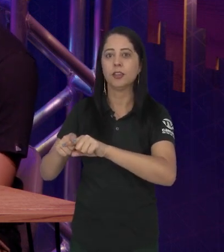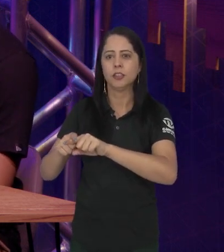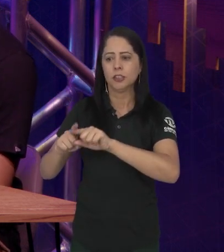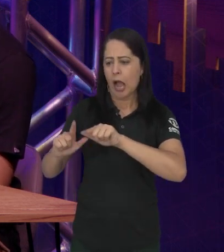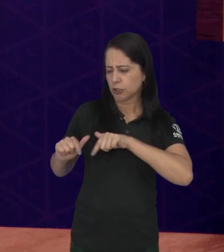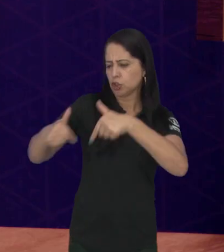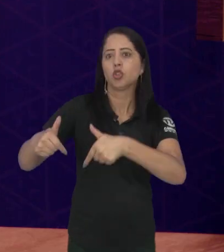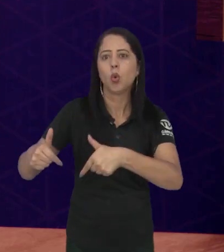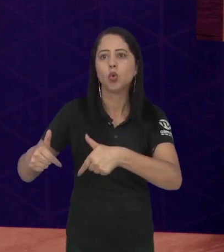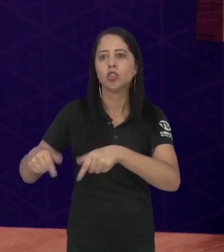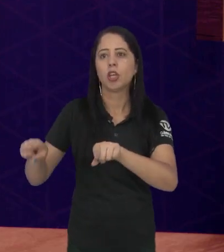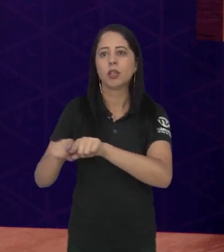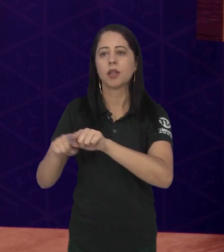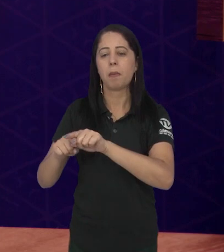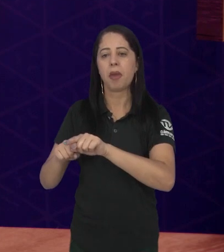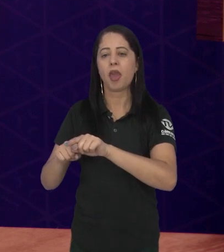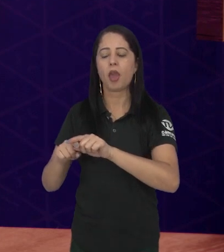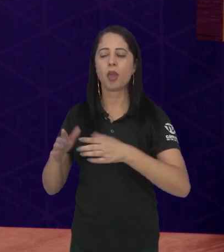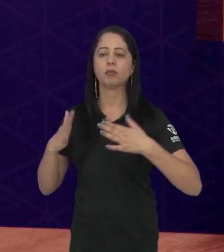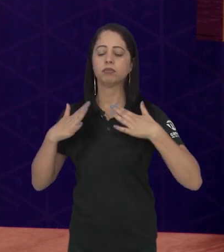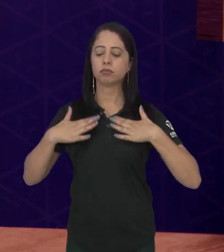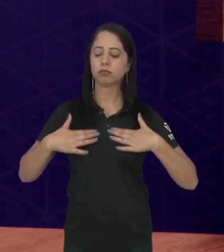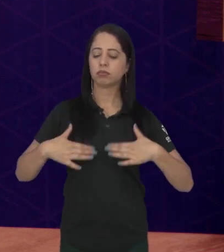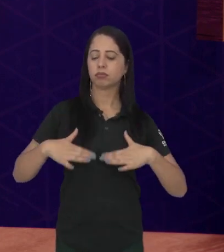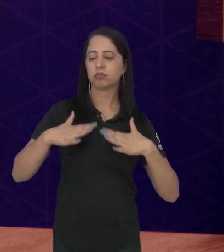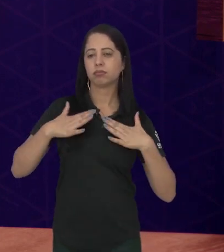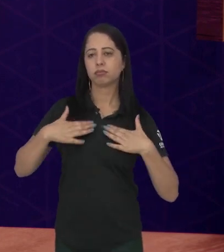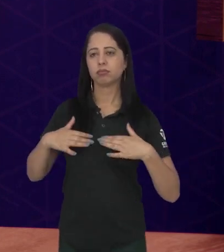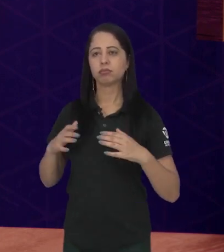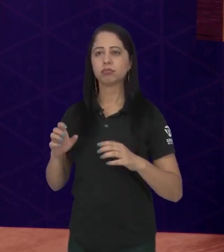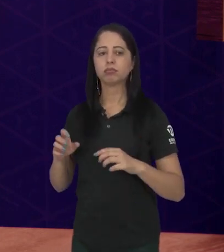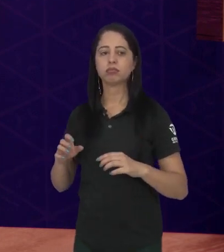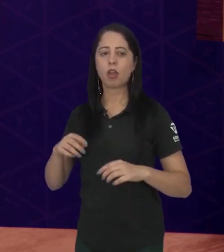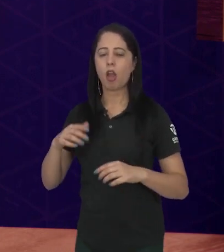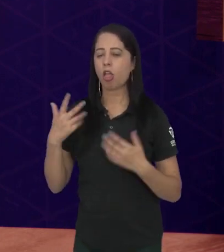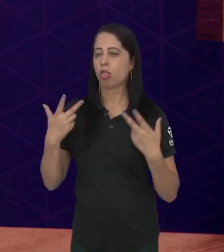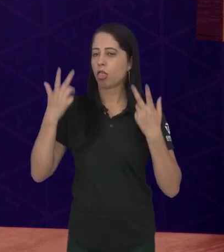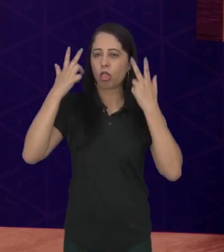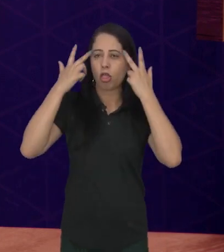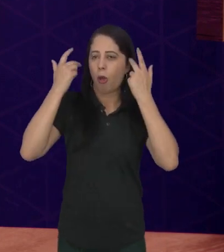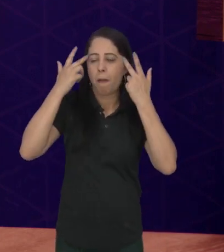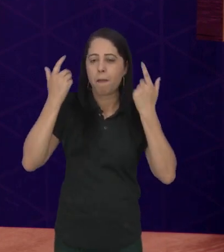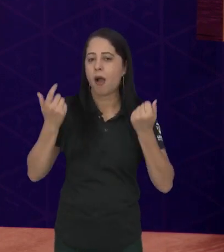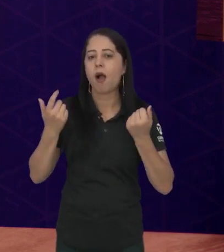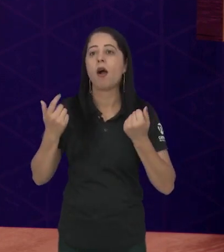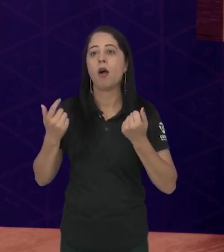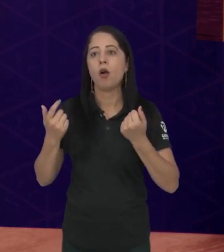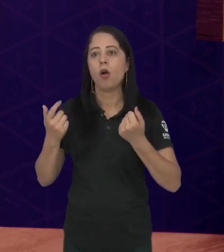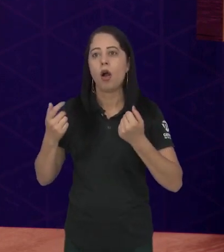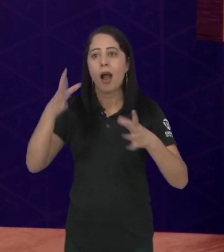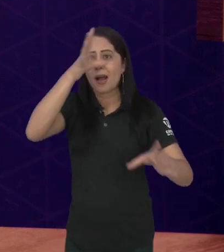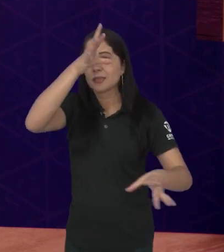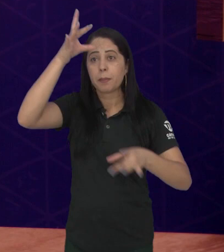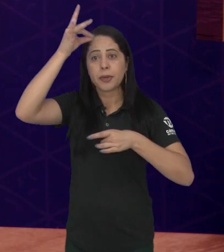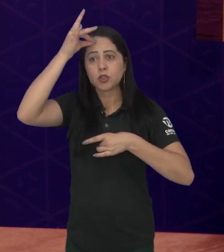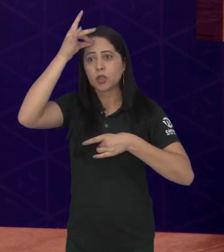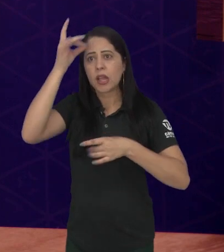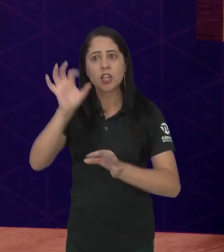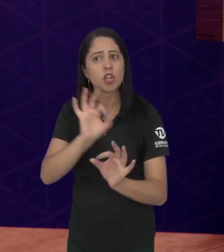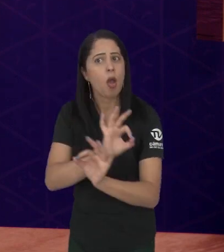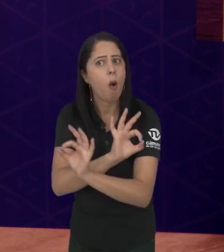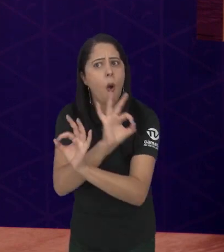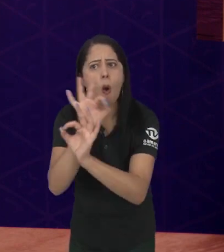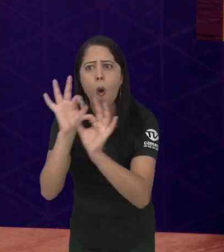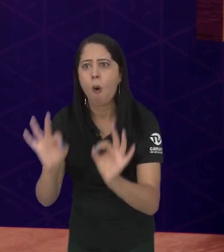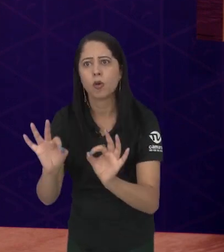outros momentos ele é um cara elegante, tal, que mantém a postura, né? E tipo, ele faz isso muito bem,